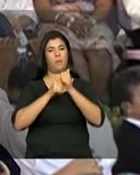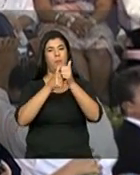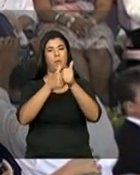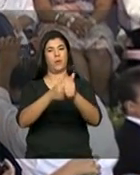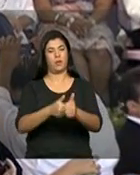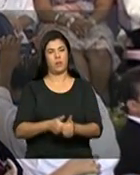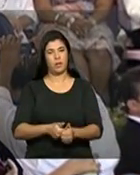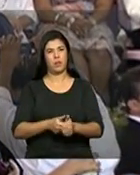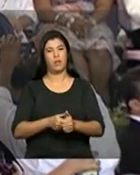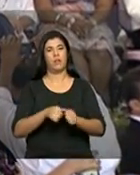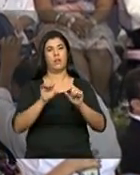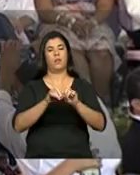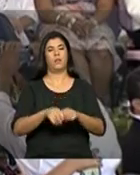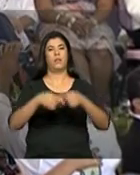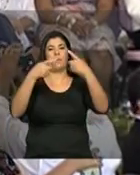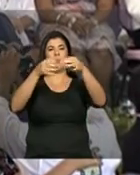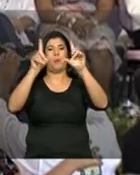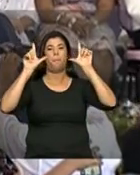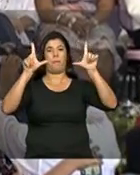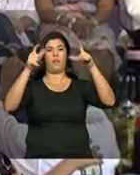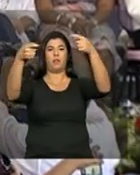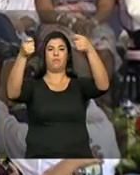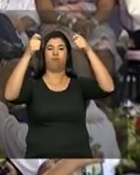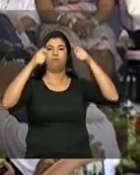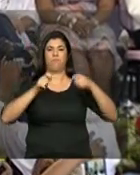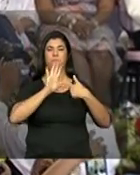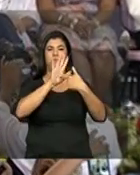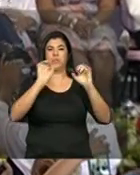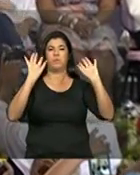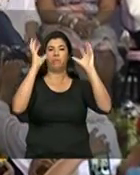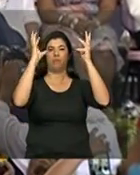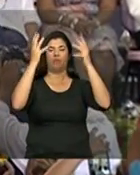de descerramento da placa de inauguração.